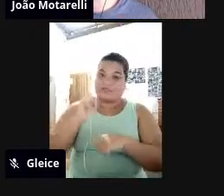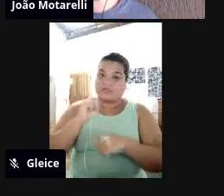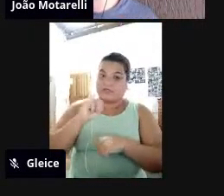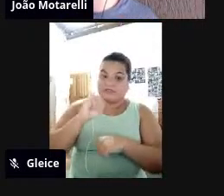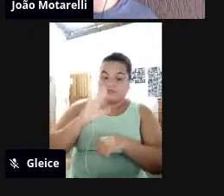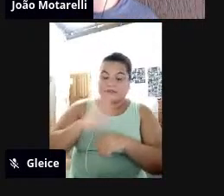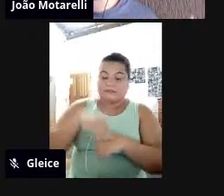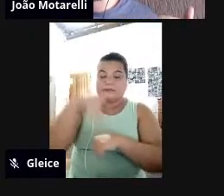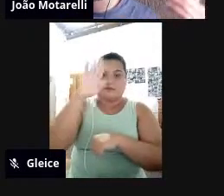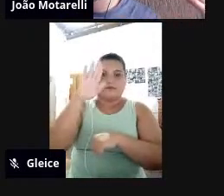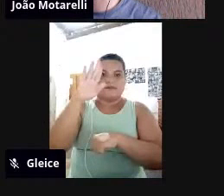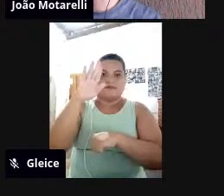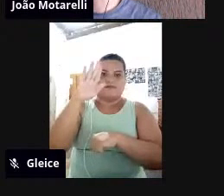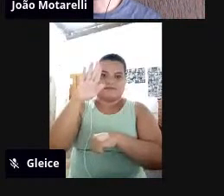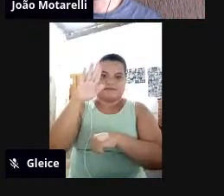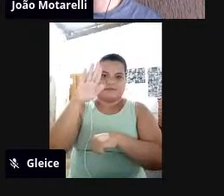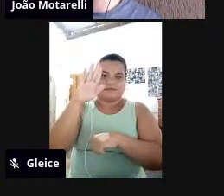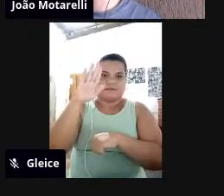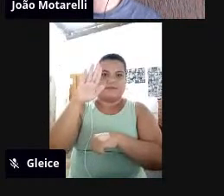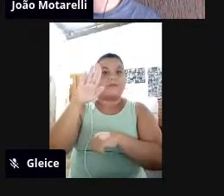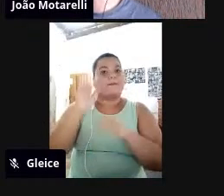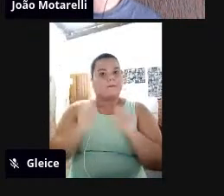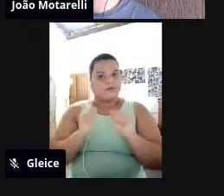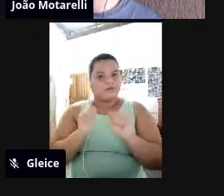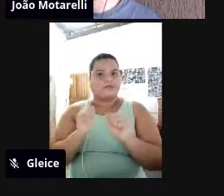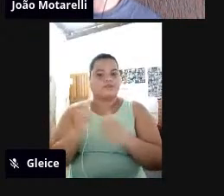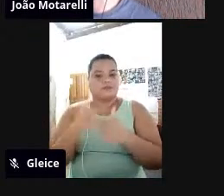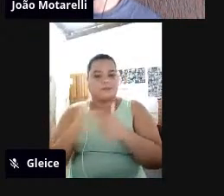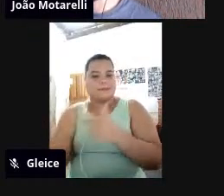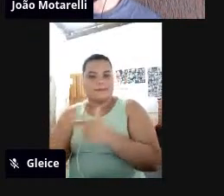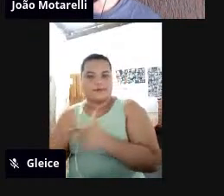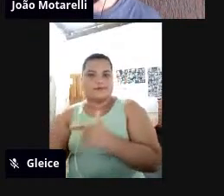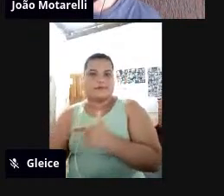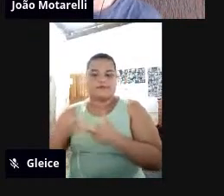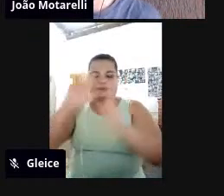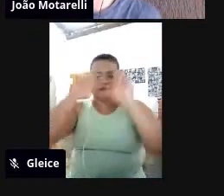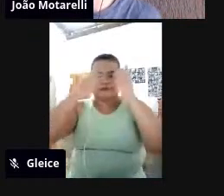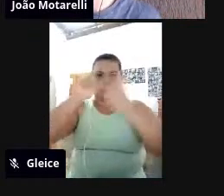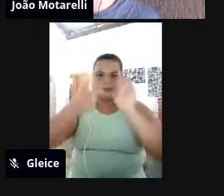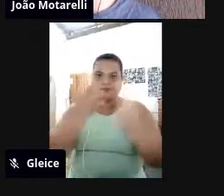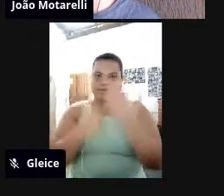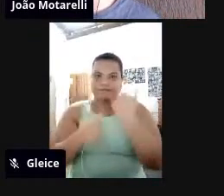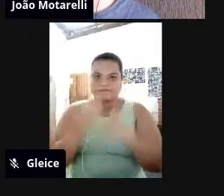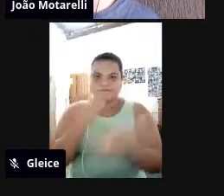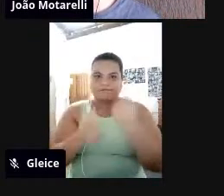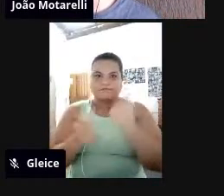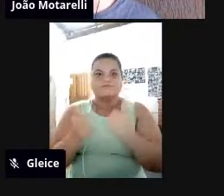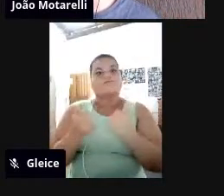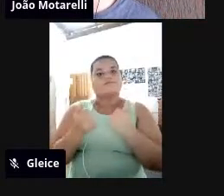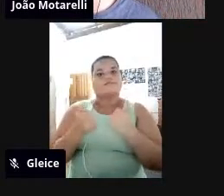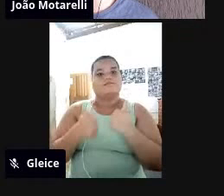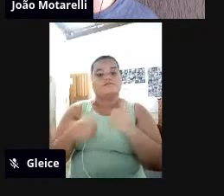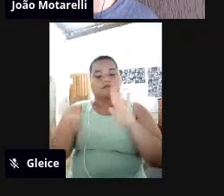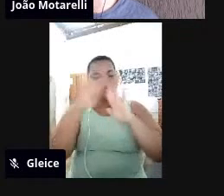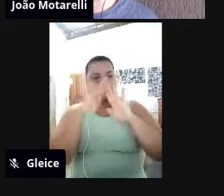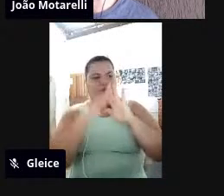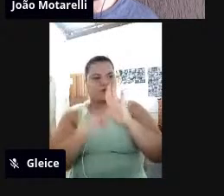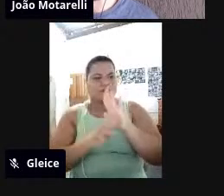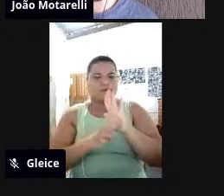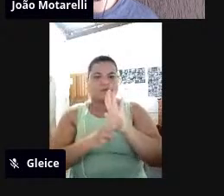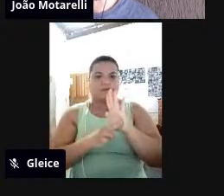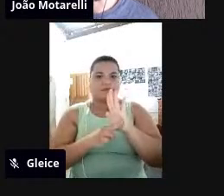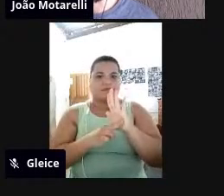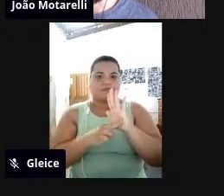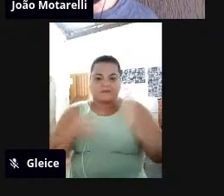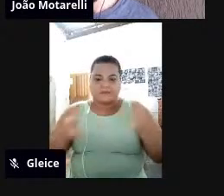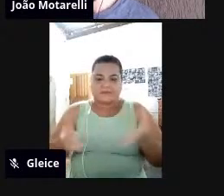com o transtorno da compulsão alimentar e outros desvios comportamentais. Essa restrição também está associada com o ganho de incentivo do alimento.